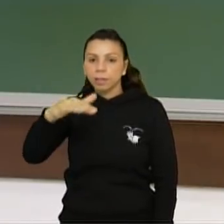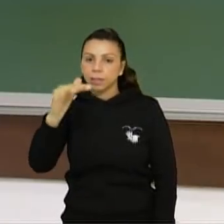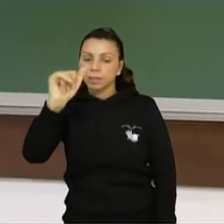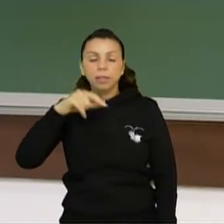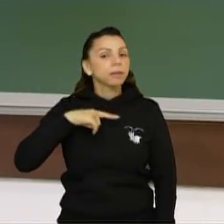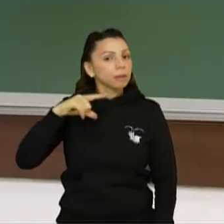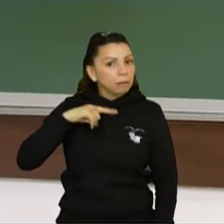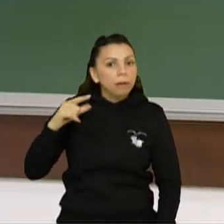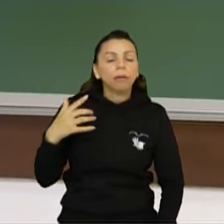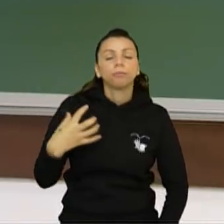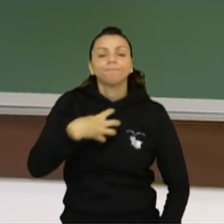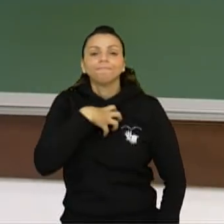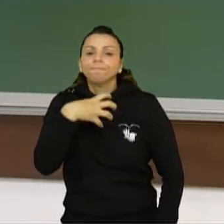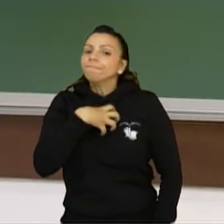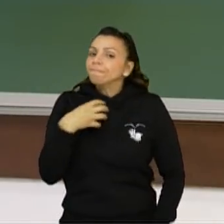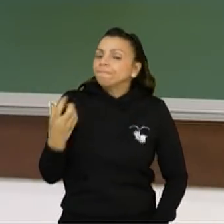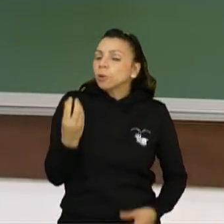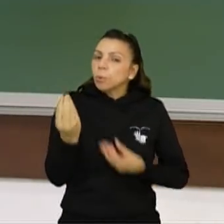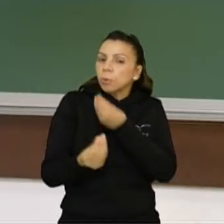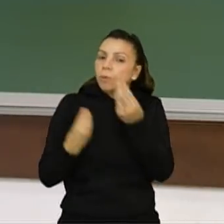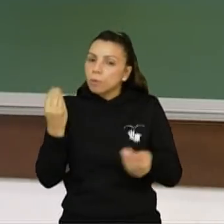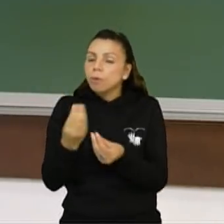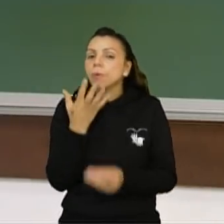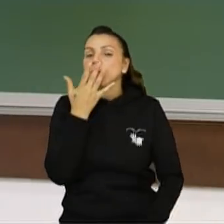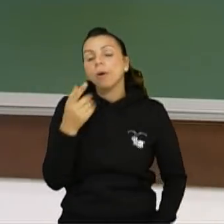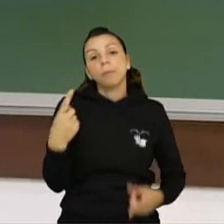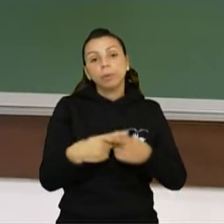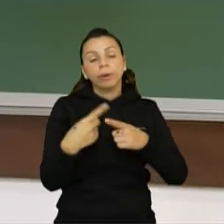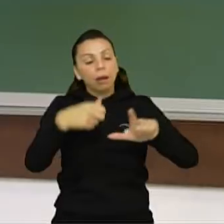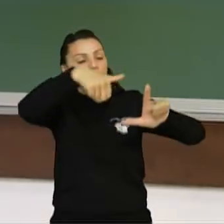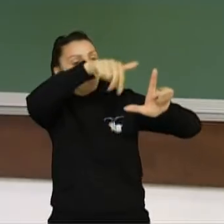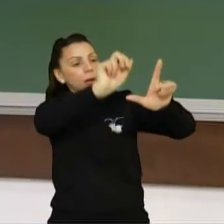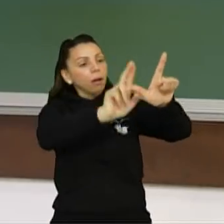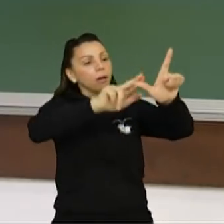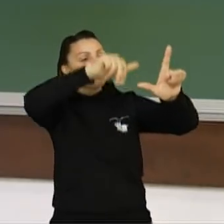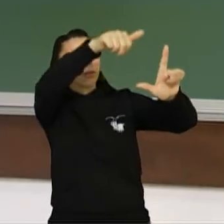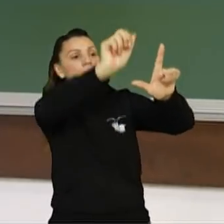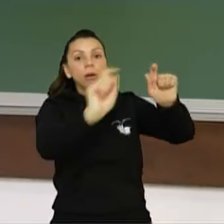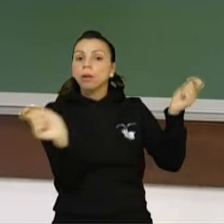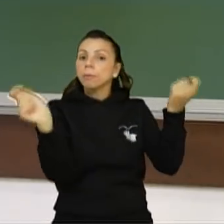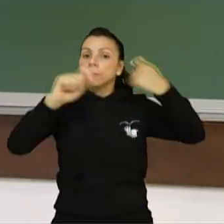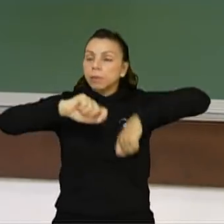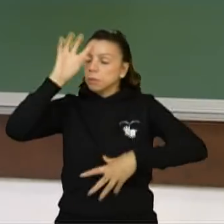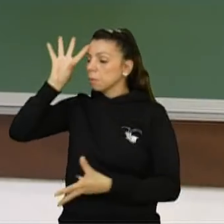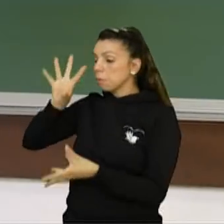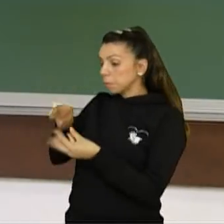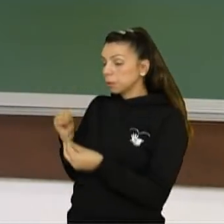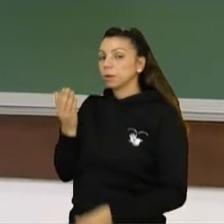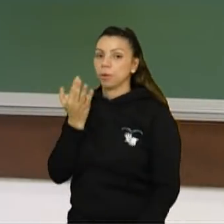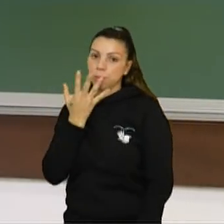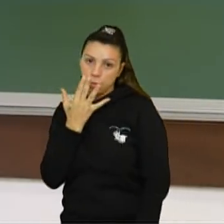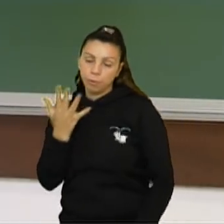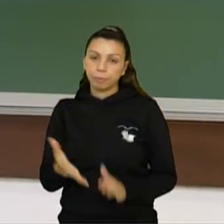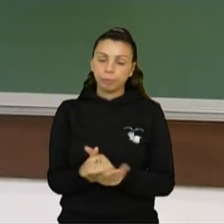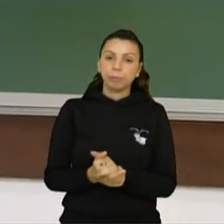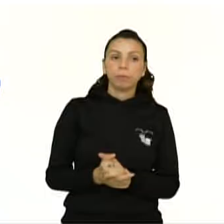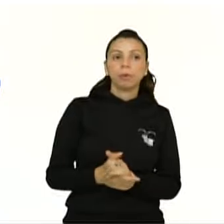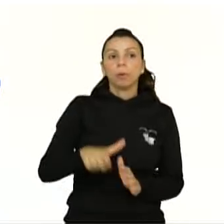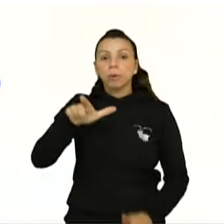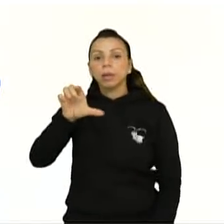algumas inquietações sobre a questão da cor. Pô, ele pintava, né? Então ele precisava realmente entender melhor a cor. Então o Leonardo ele fez